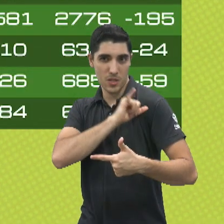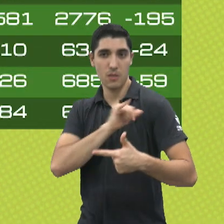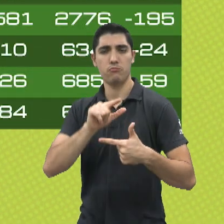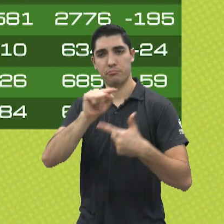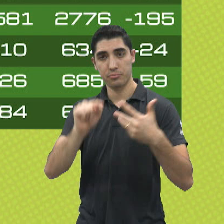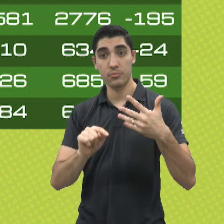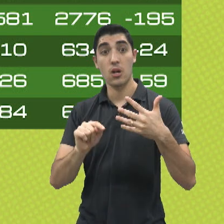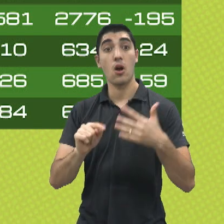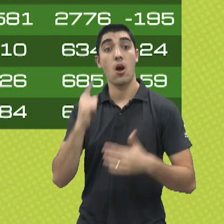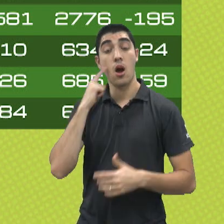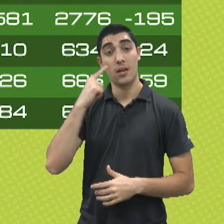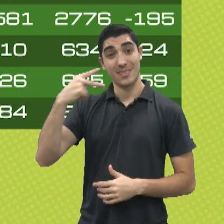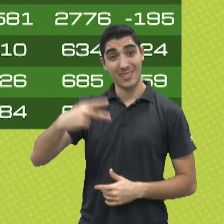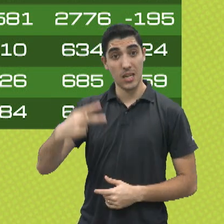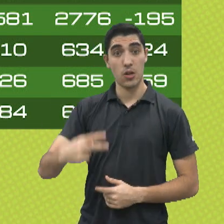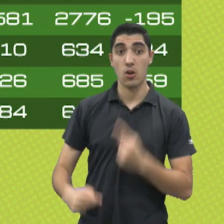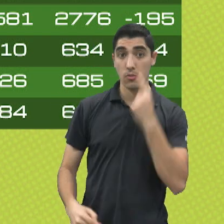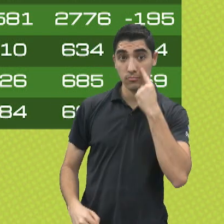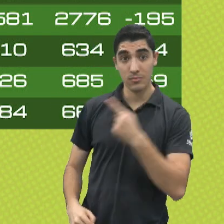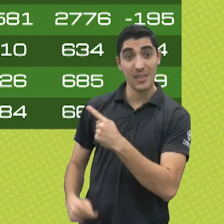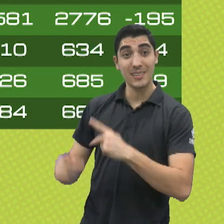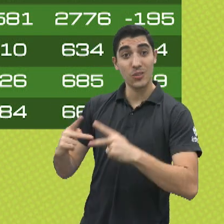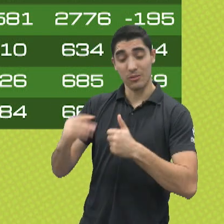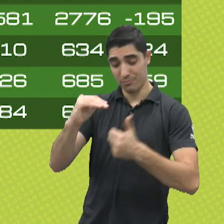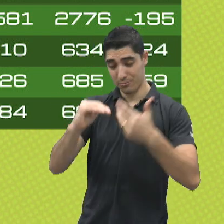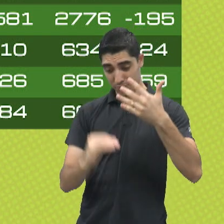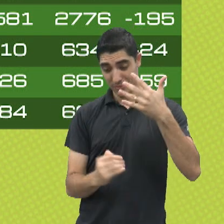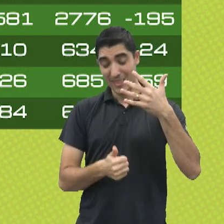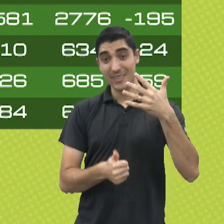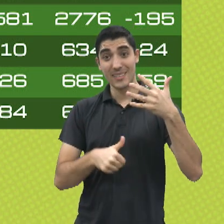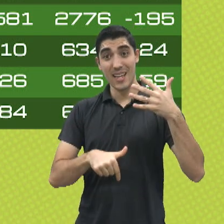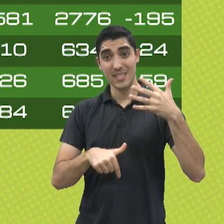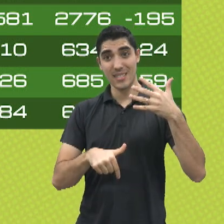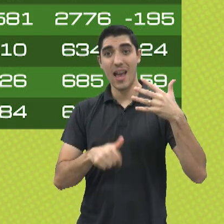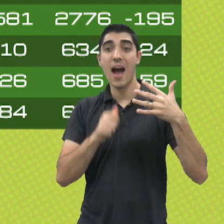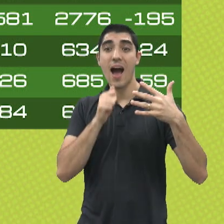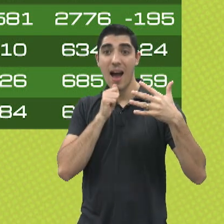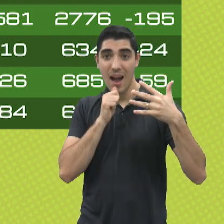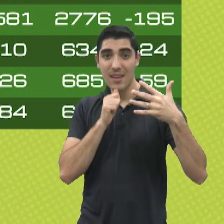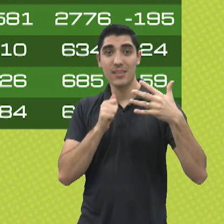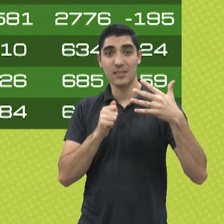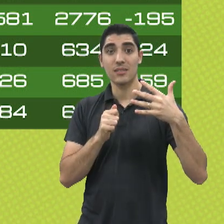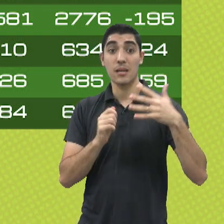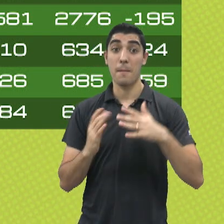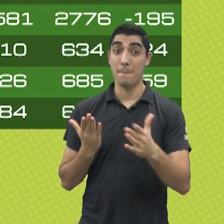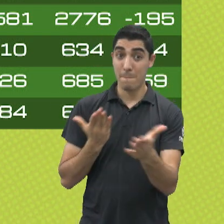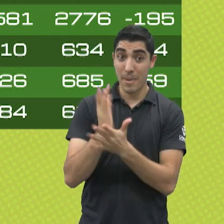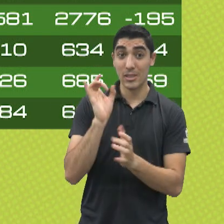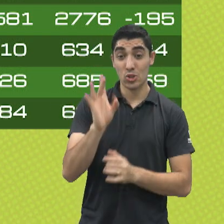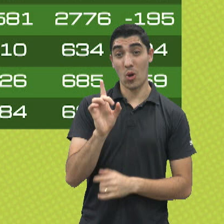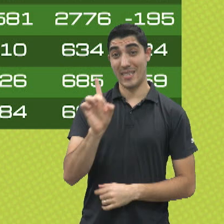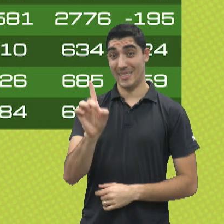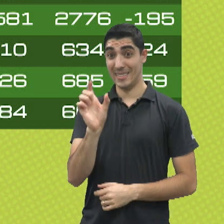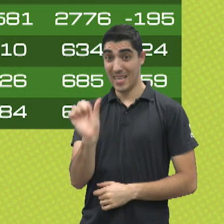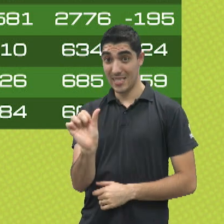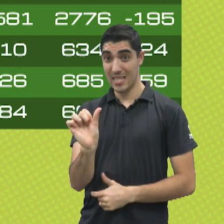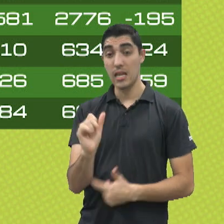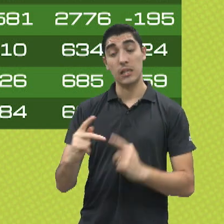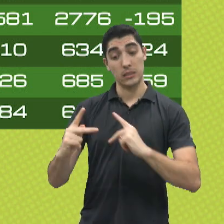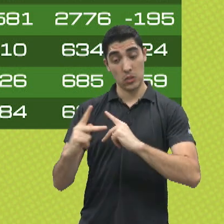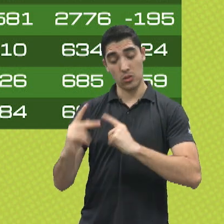tabela, tá aí ó, o São José na penúltima colocação por enquanto. Se classificam os 16 primeiros. O São José, por enquanto, aí está na